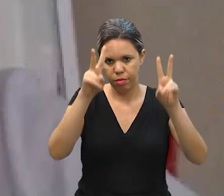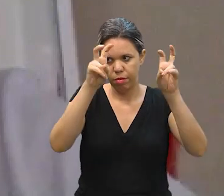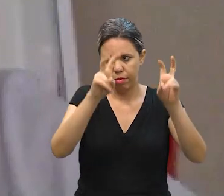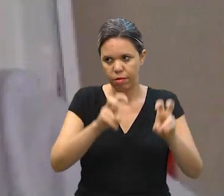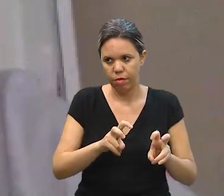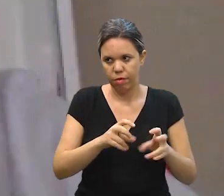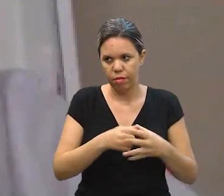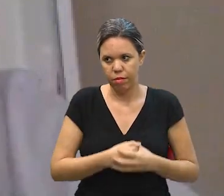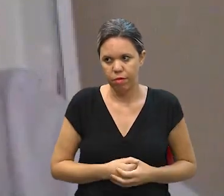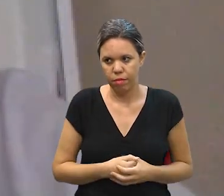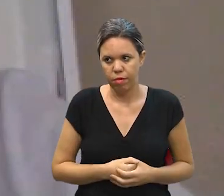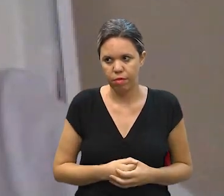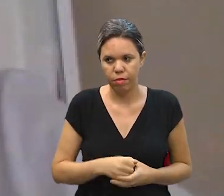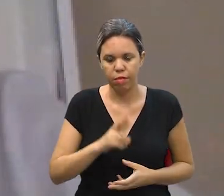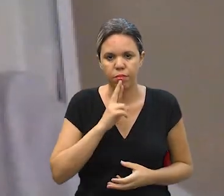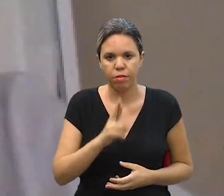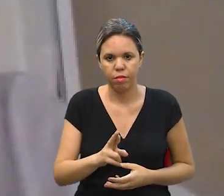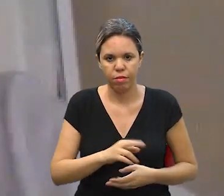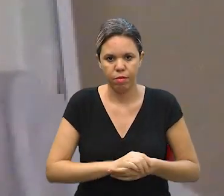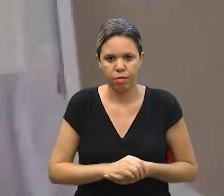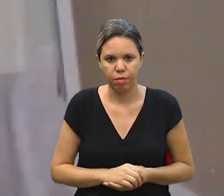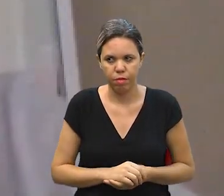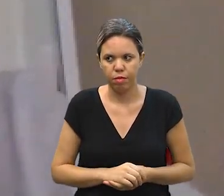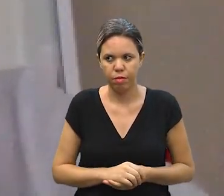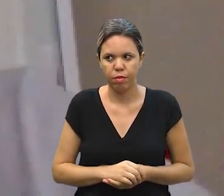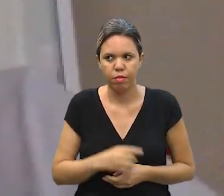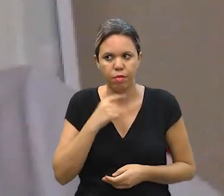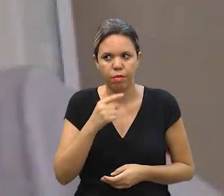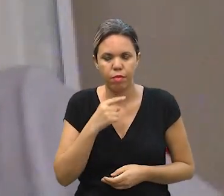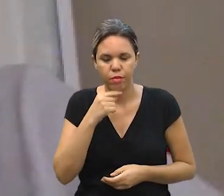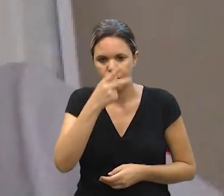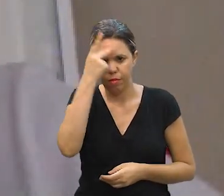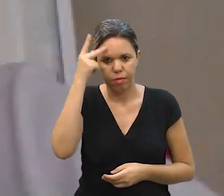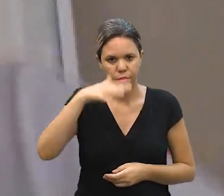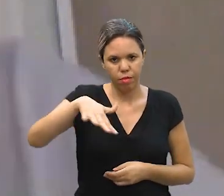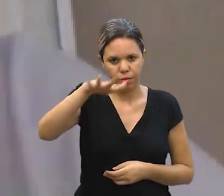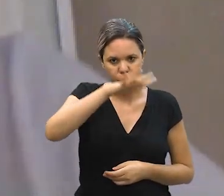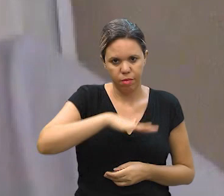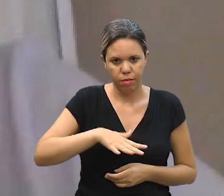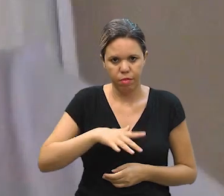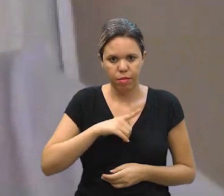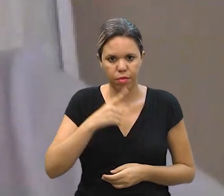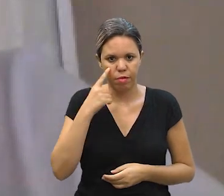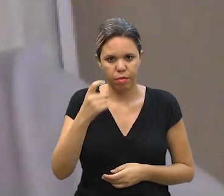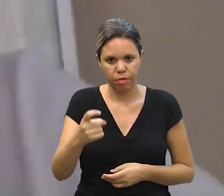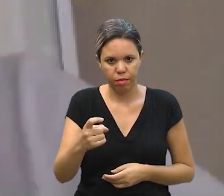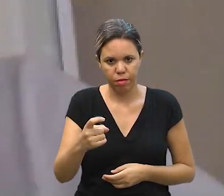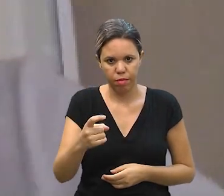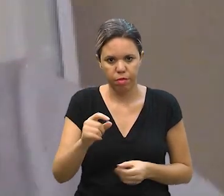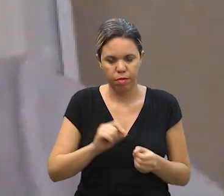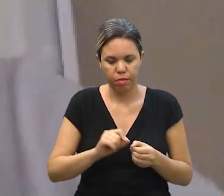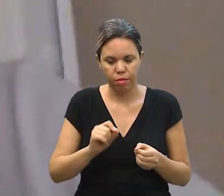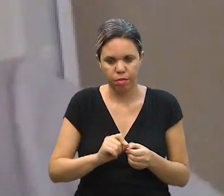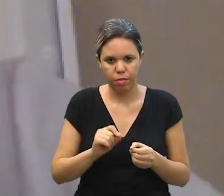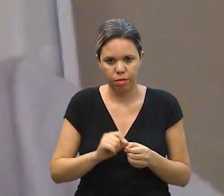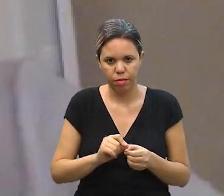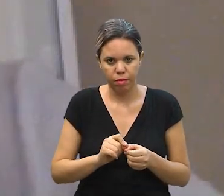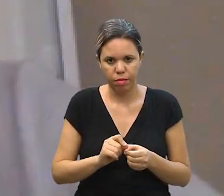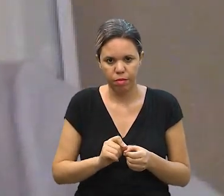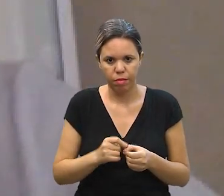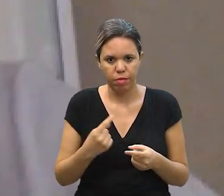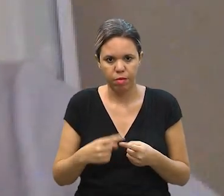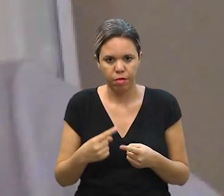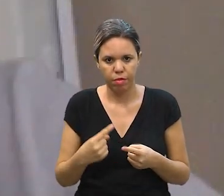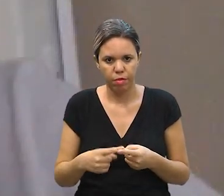tema e vai responder as questões que as pessoas que tiverem interesse de nos fazer